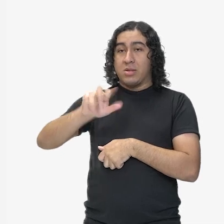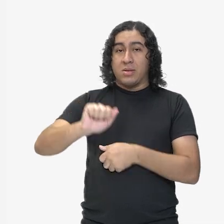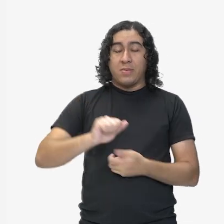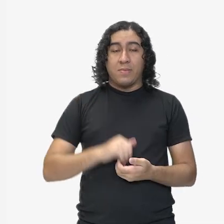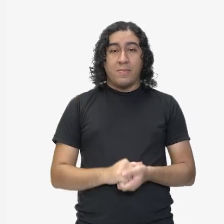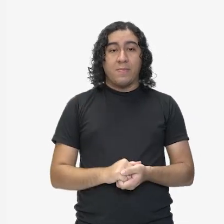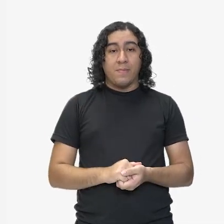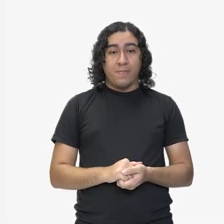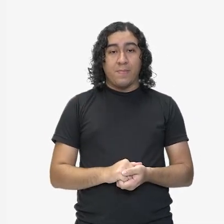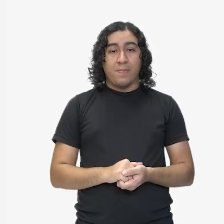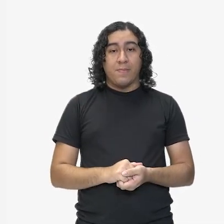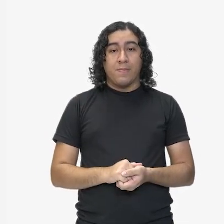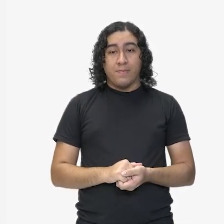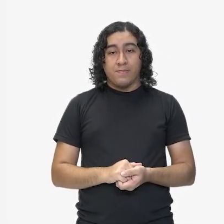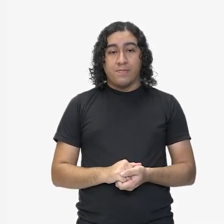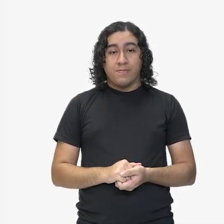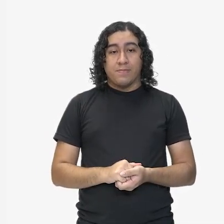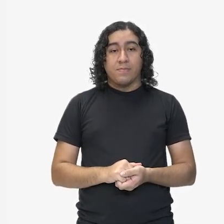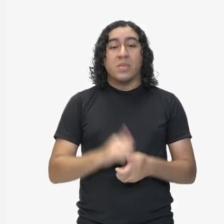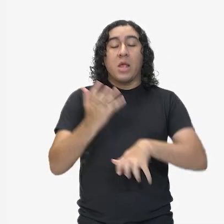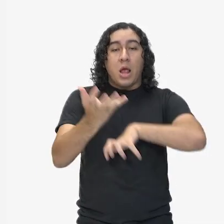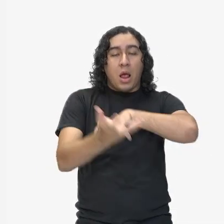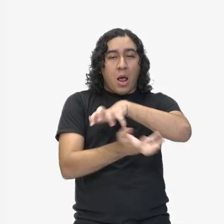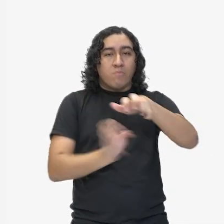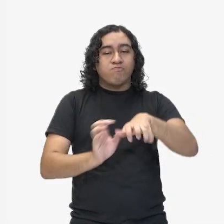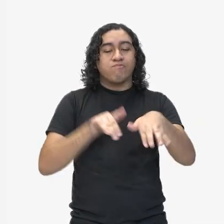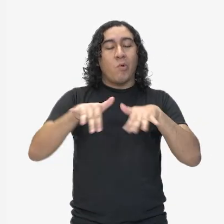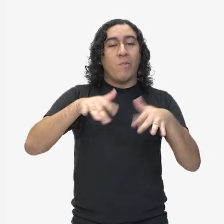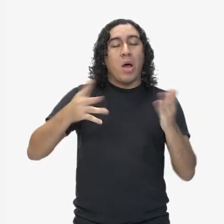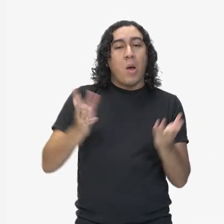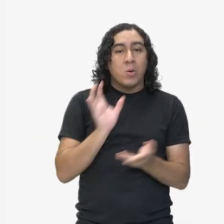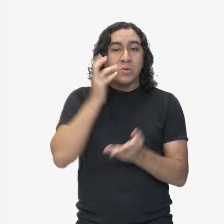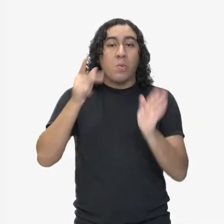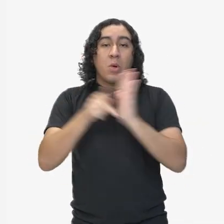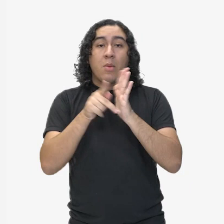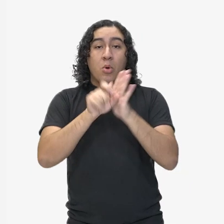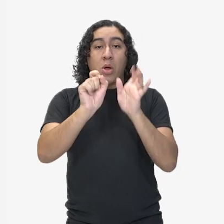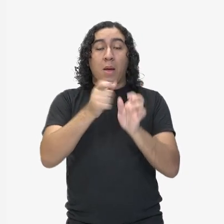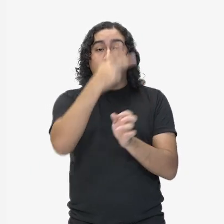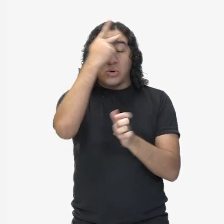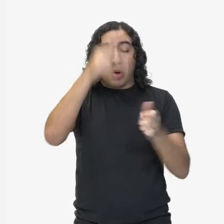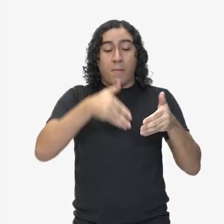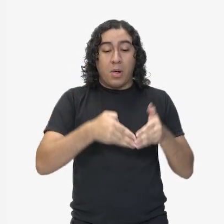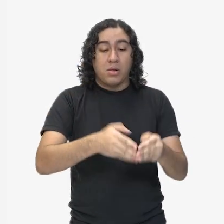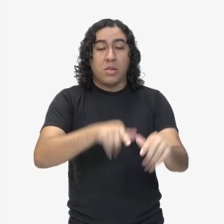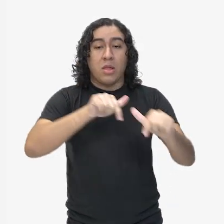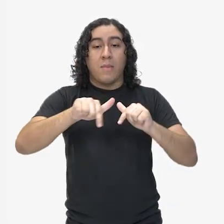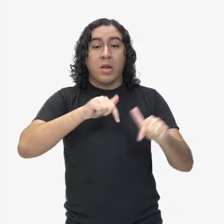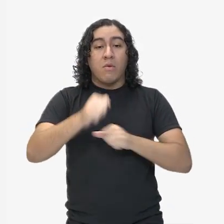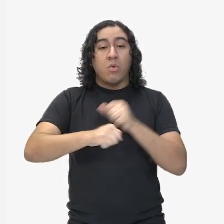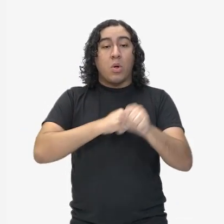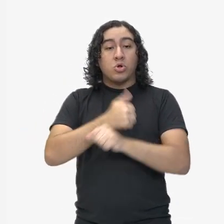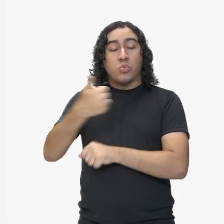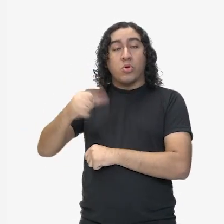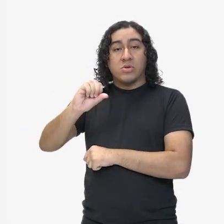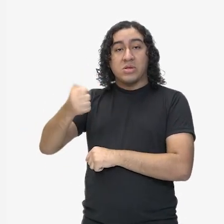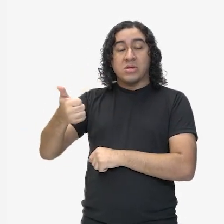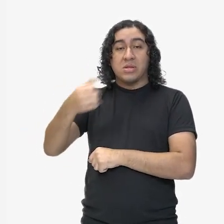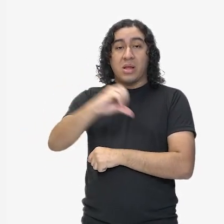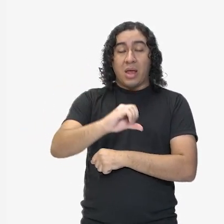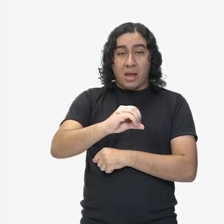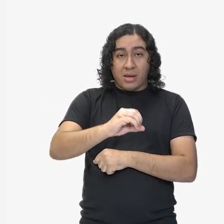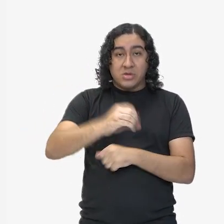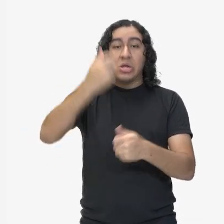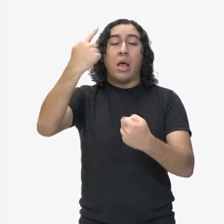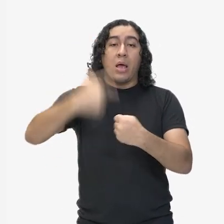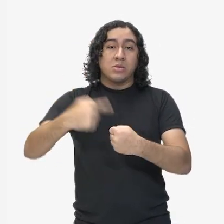motim realizado pela insatisfação dos marinheiros brasileiros, ocorrido em 1910 na cidade do Rio de Janeiro,